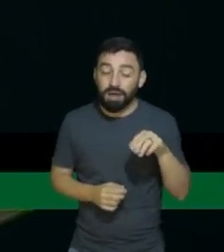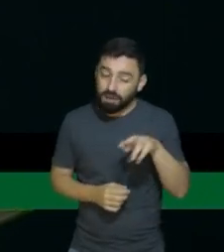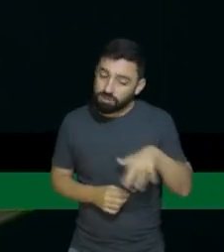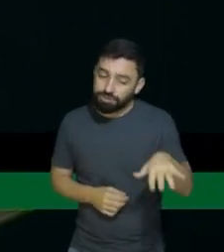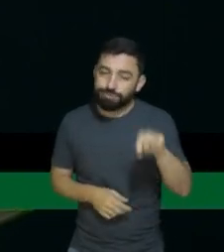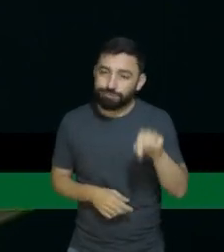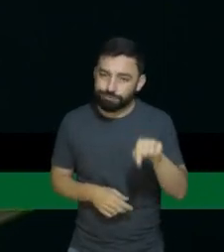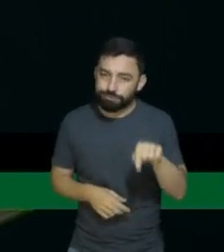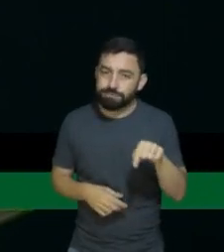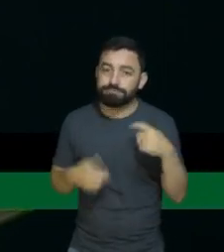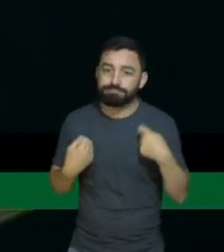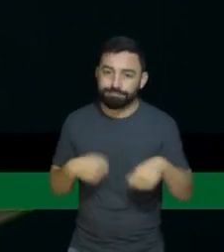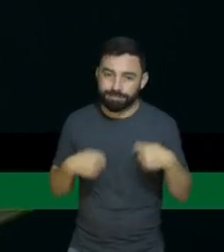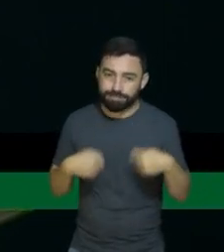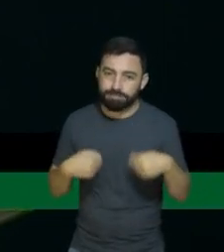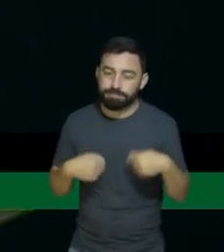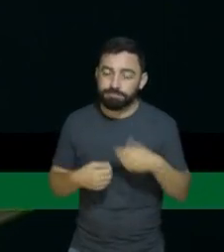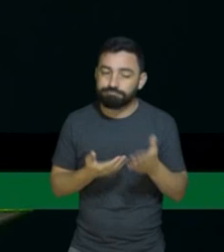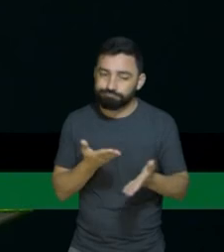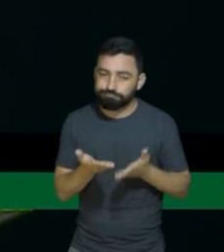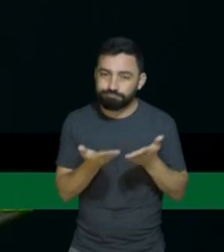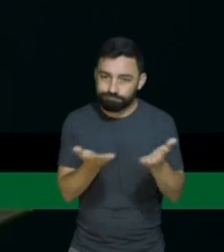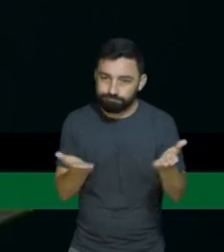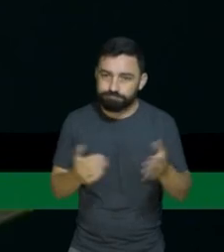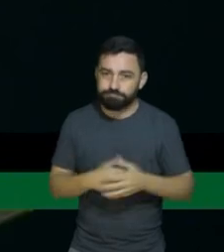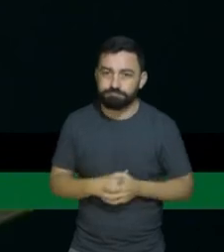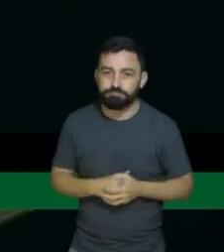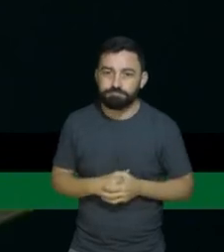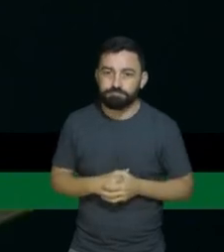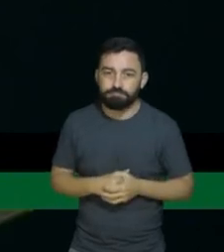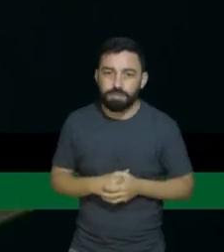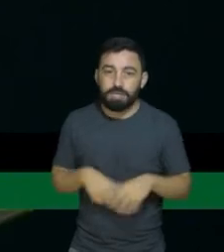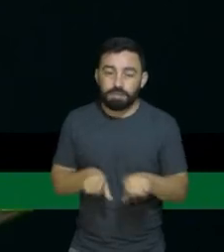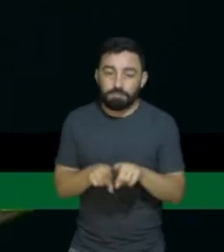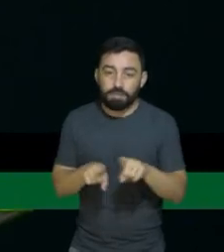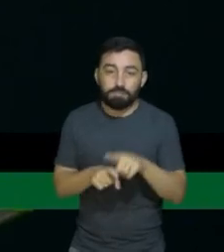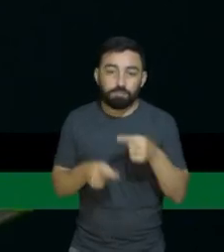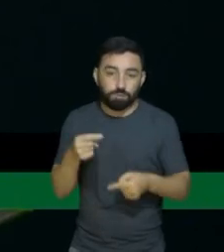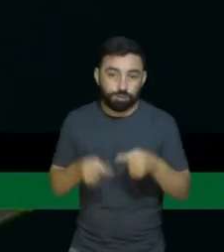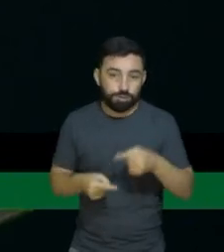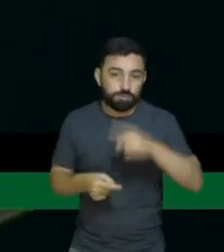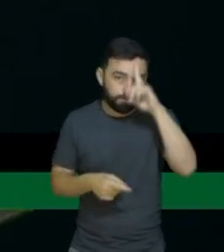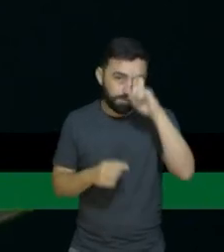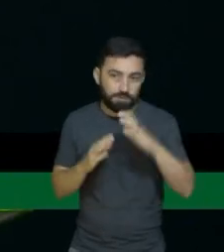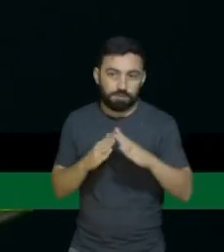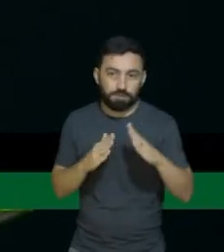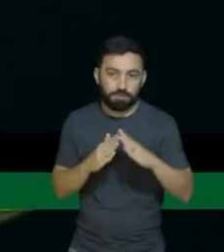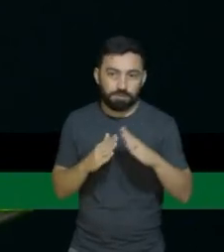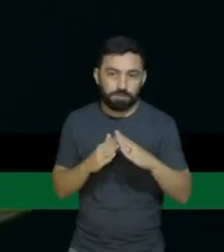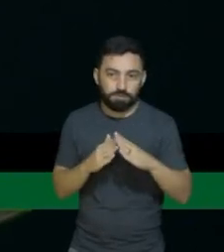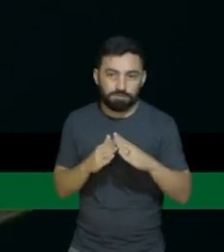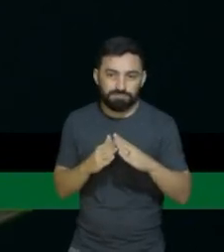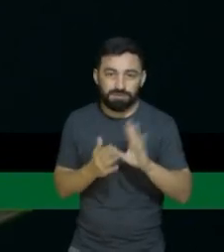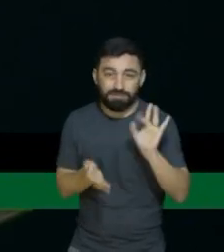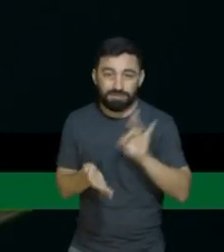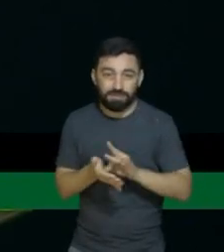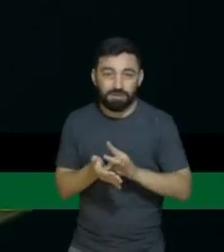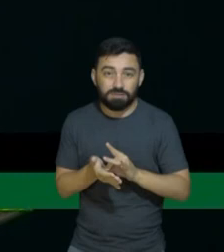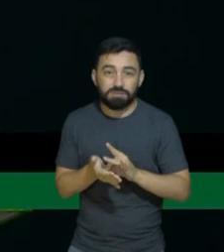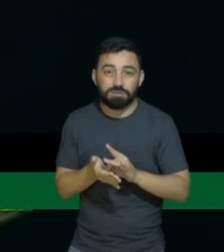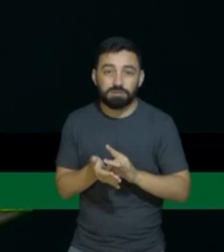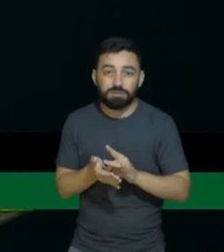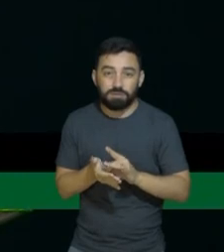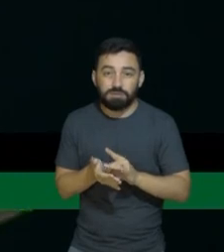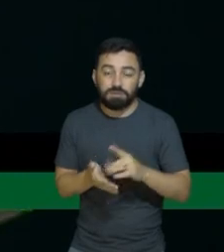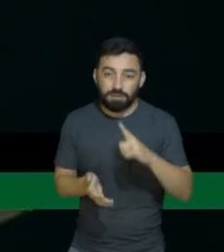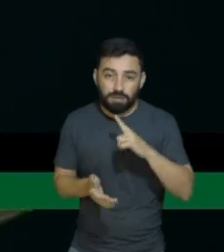também aqui seja atendida a questão da política hospitalar de uma realidade que nós temos aqui que é